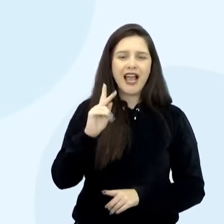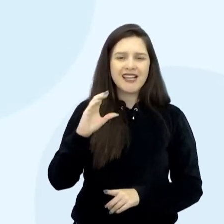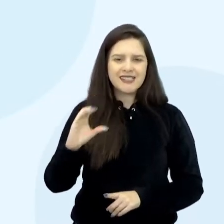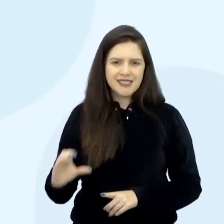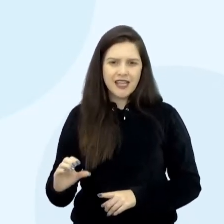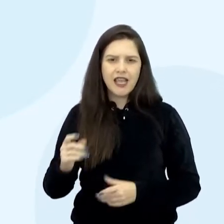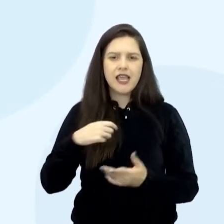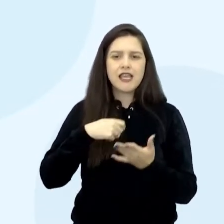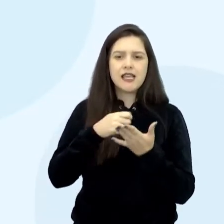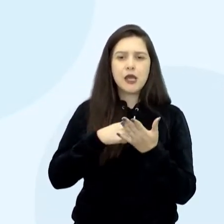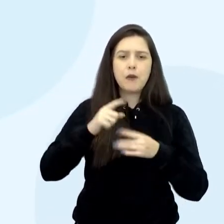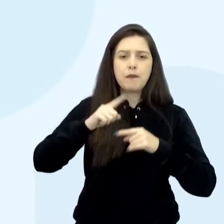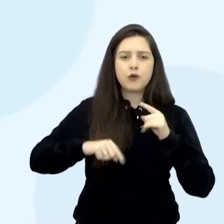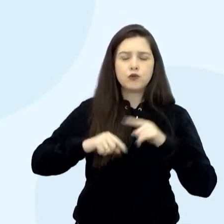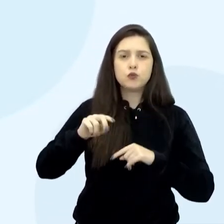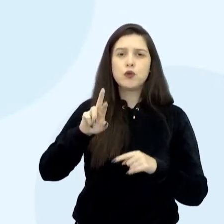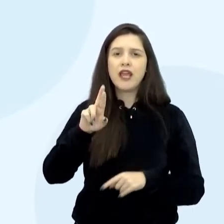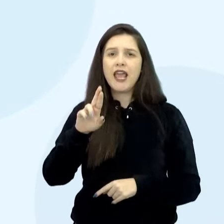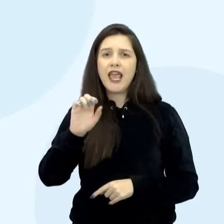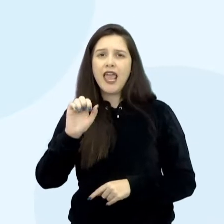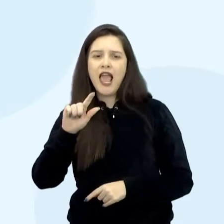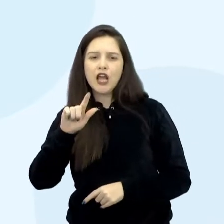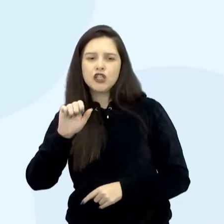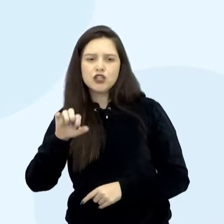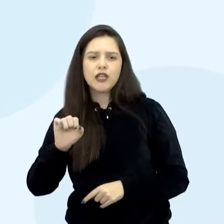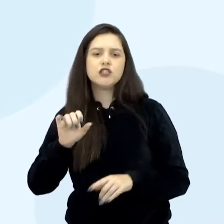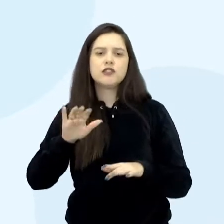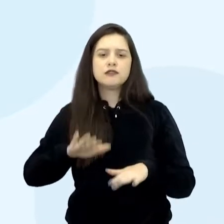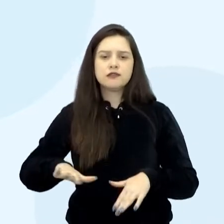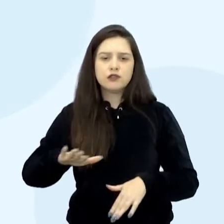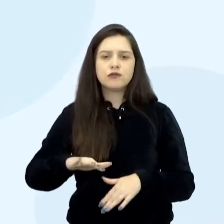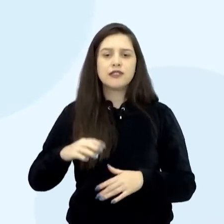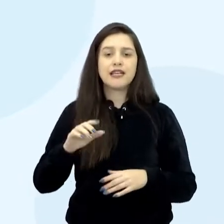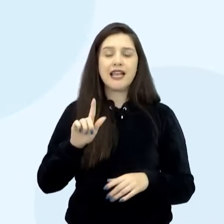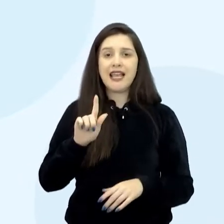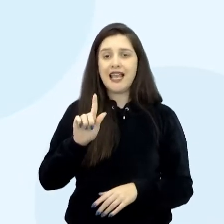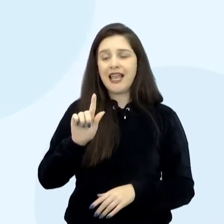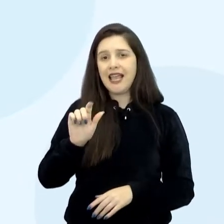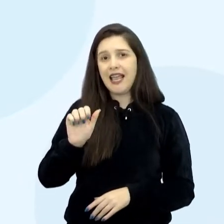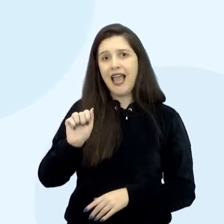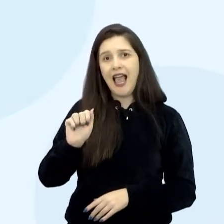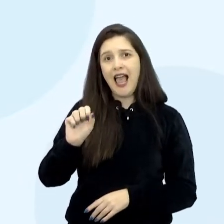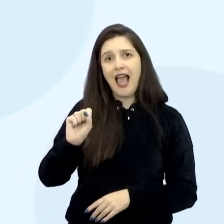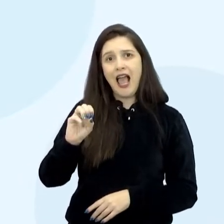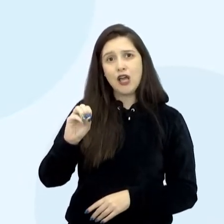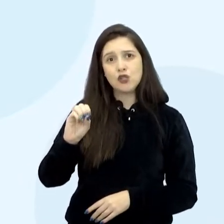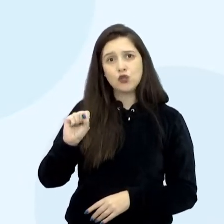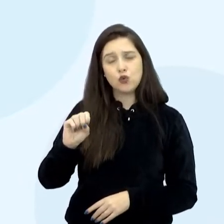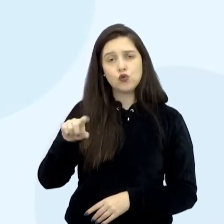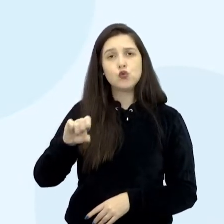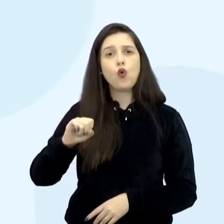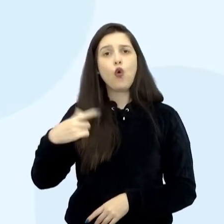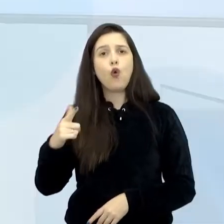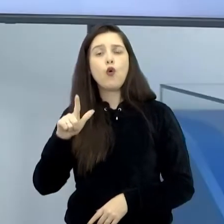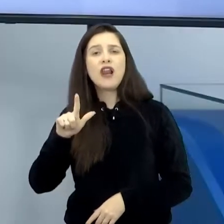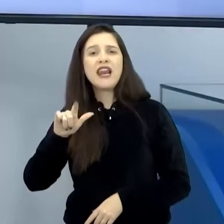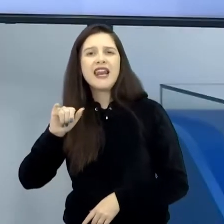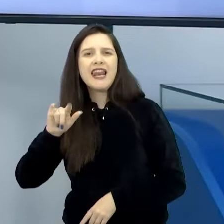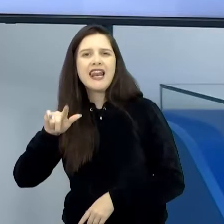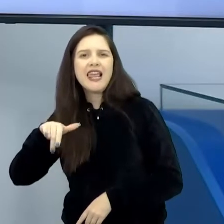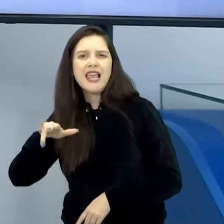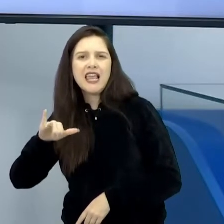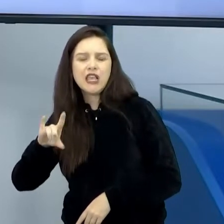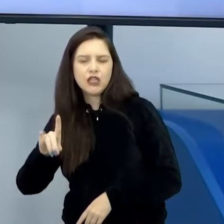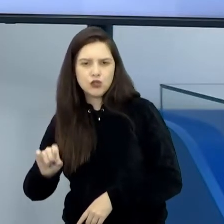escrevemos produtos e reagentes que estejam no estado gasoso e líquido. Então, constante Kc,